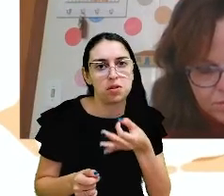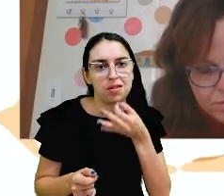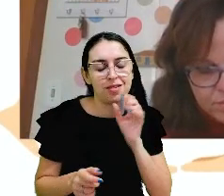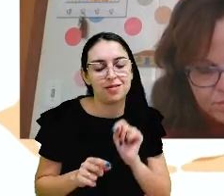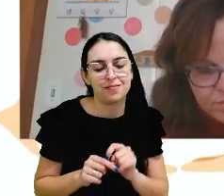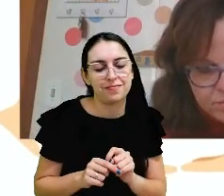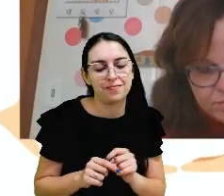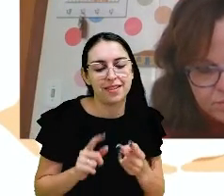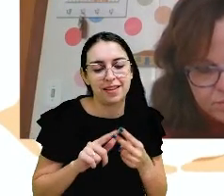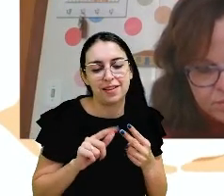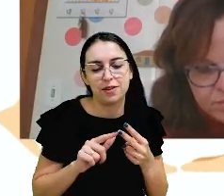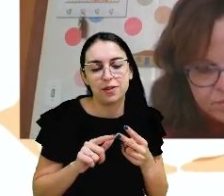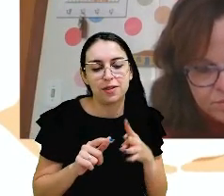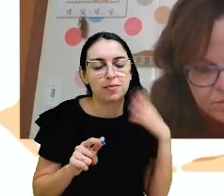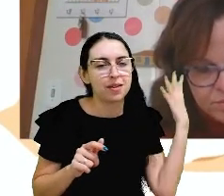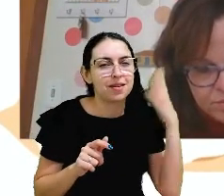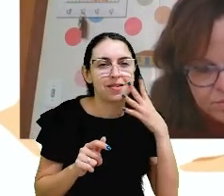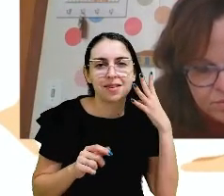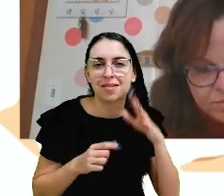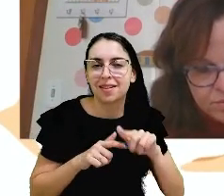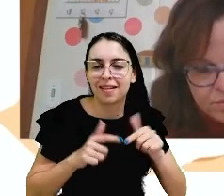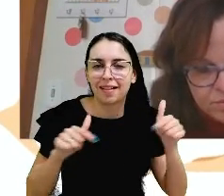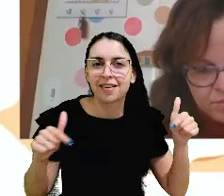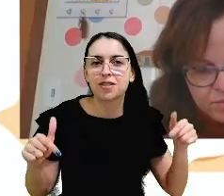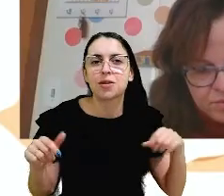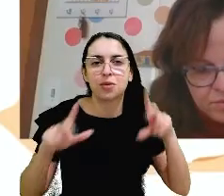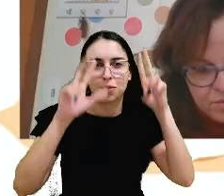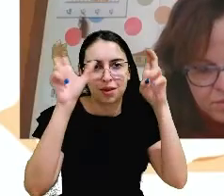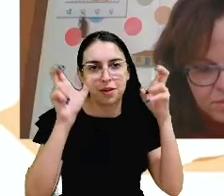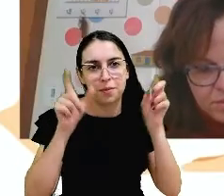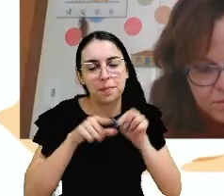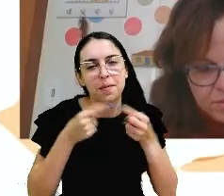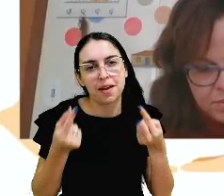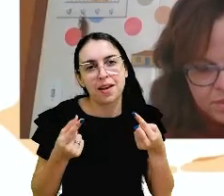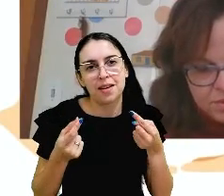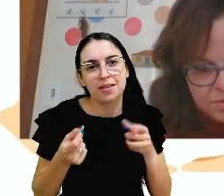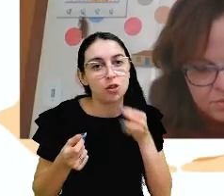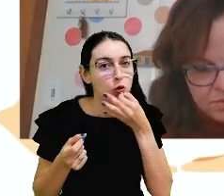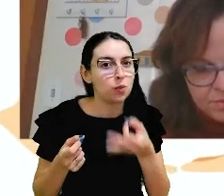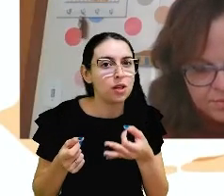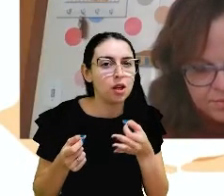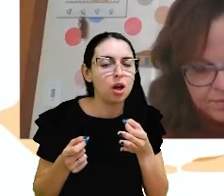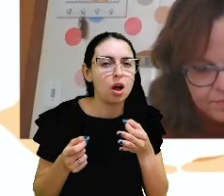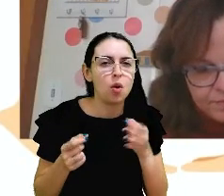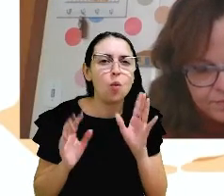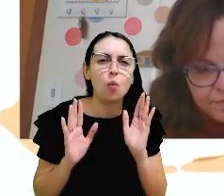as duas palestrantes exauriram o tema, mas foram questões só que me vieram agora no decorrer.